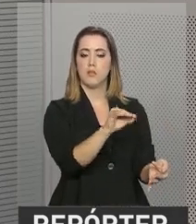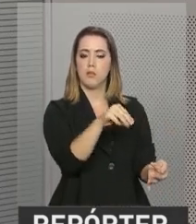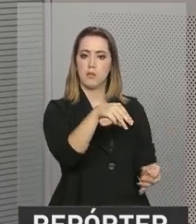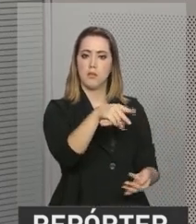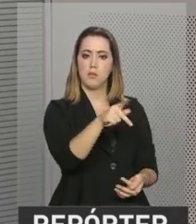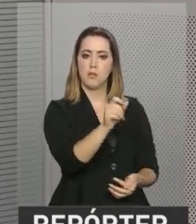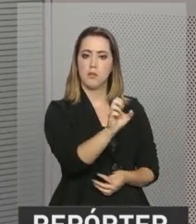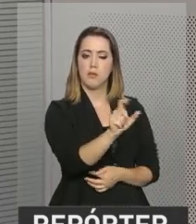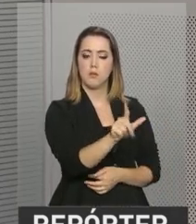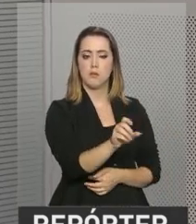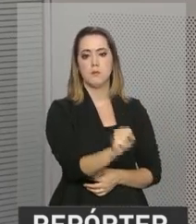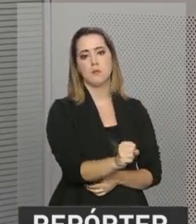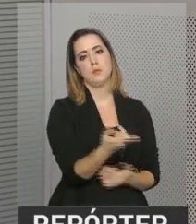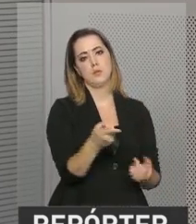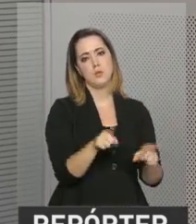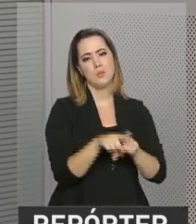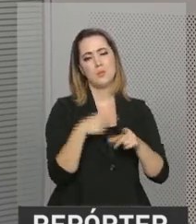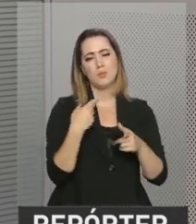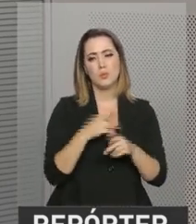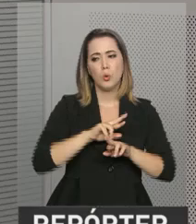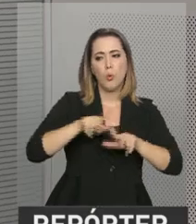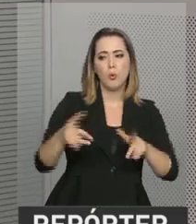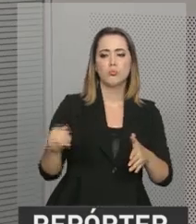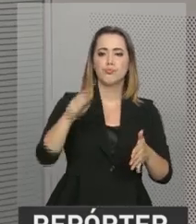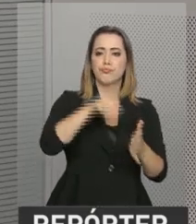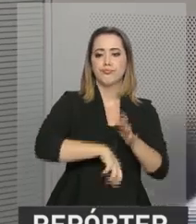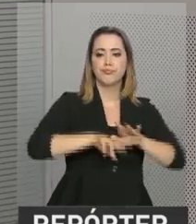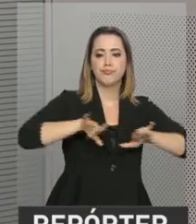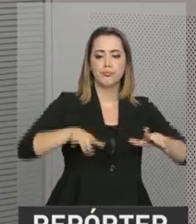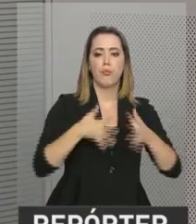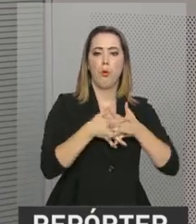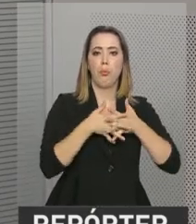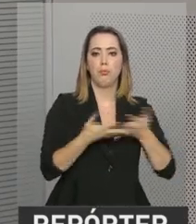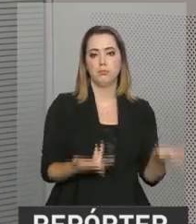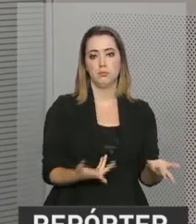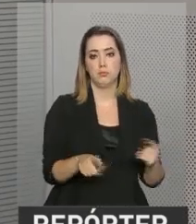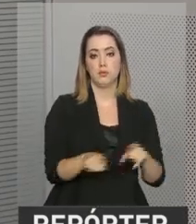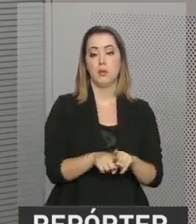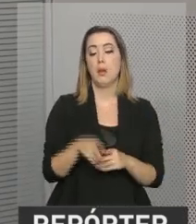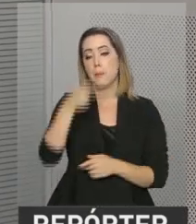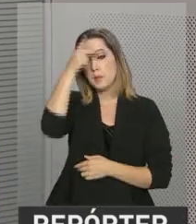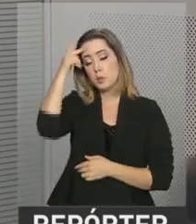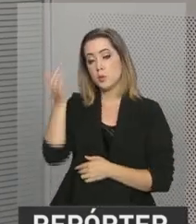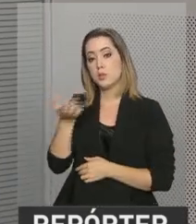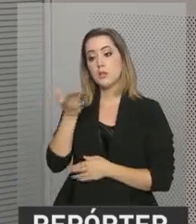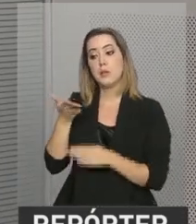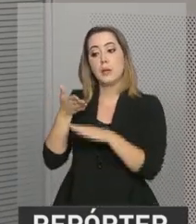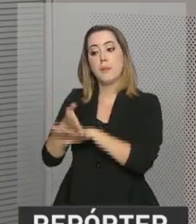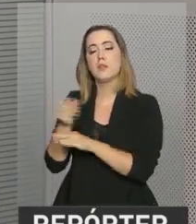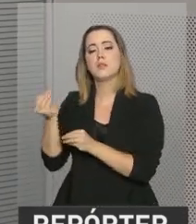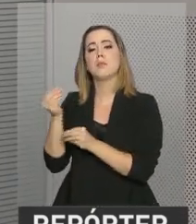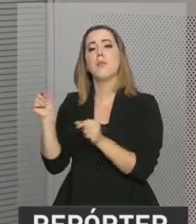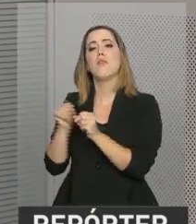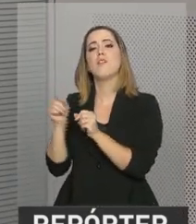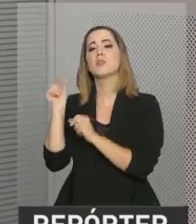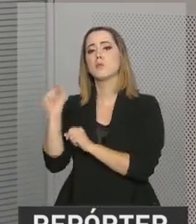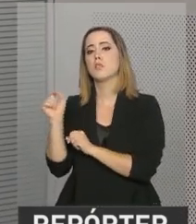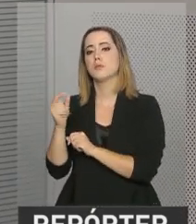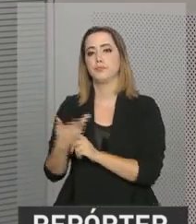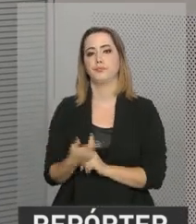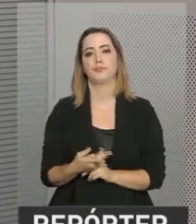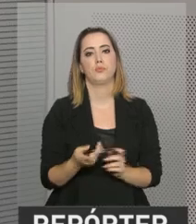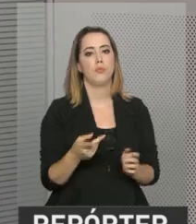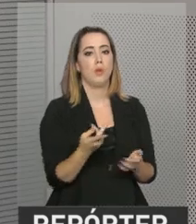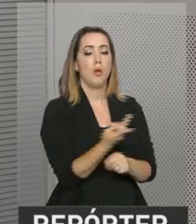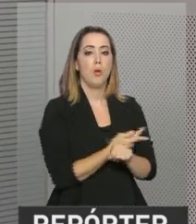complicado que é o sistema tributário normal do Brasil e quem quiser participar Como faz eh procure o